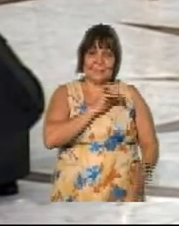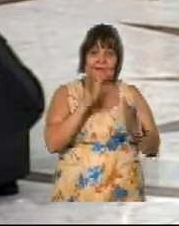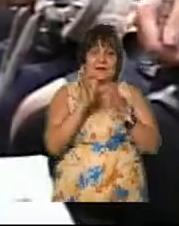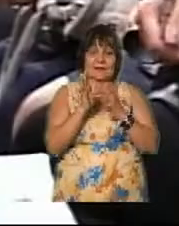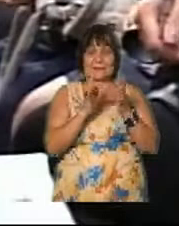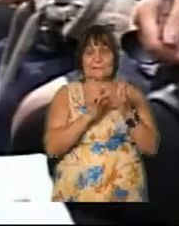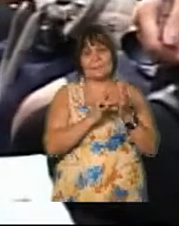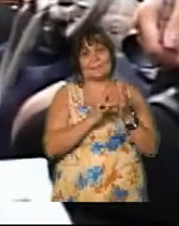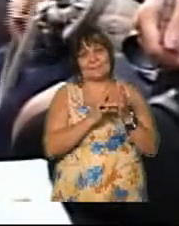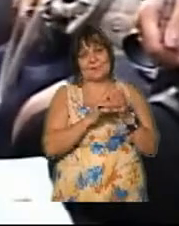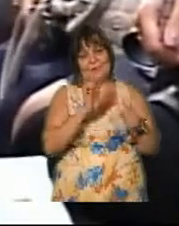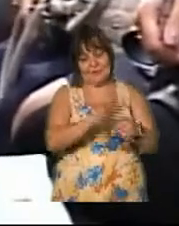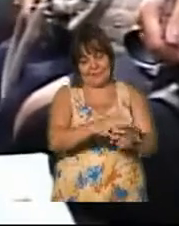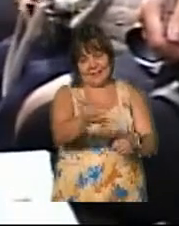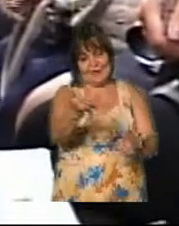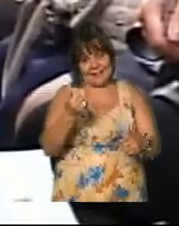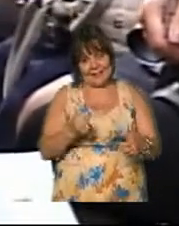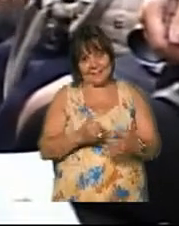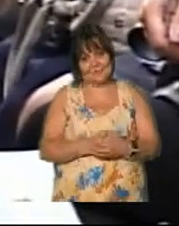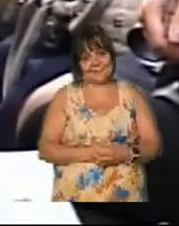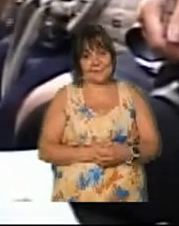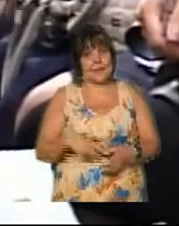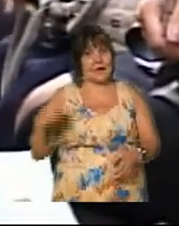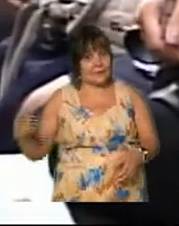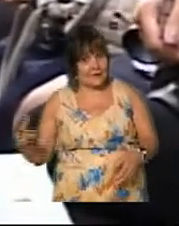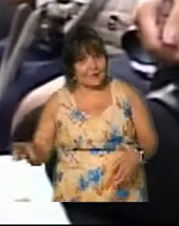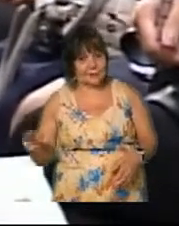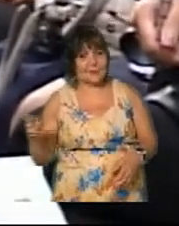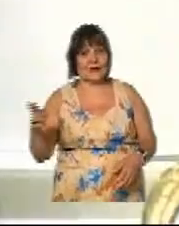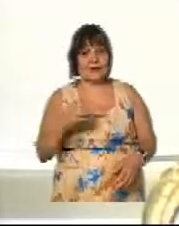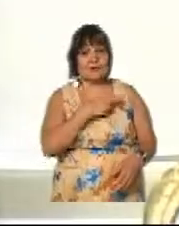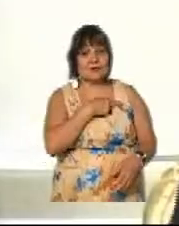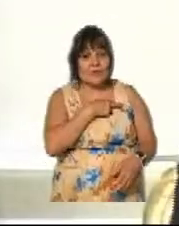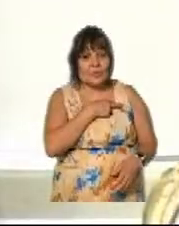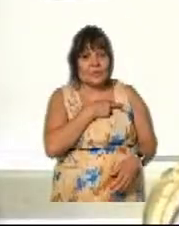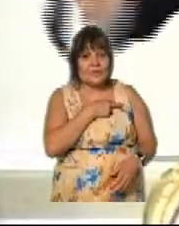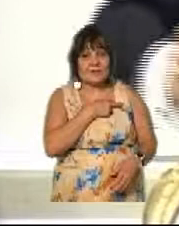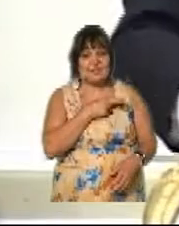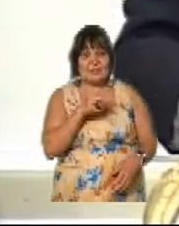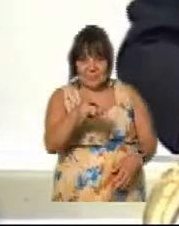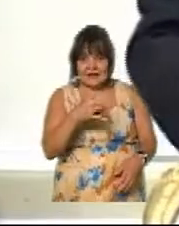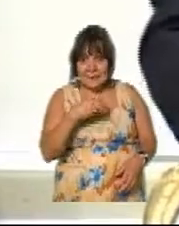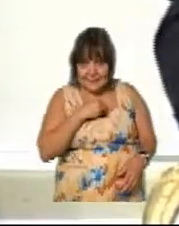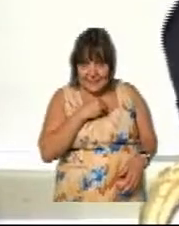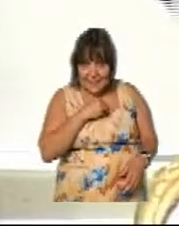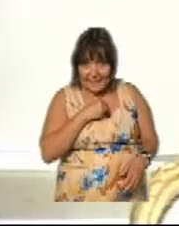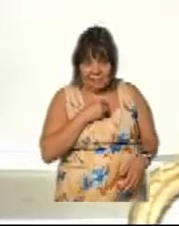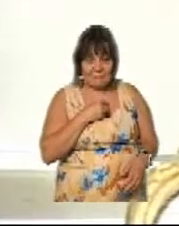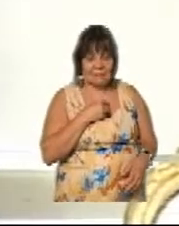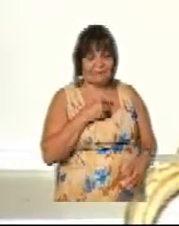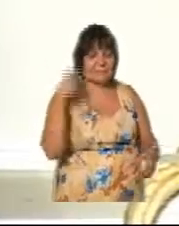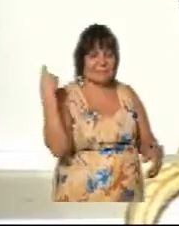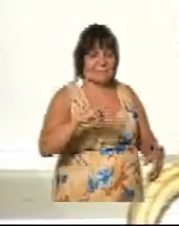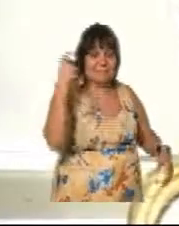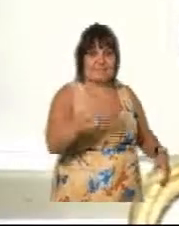Você já viu o que as religiões fazem com as pessoas quando pecam? Apedreja, enterra com a cabeça de fora e põe pedrada. E quem atira